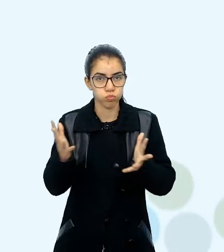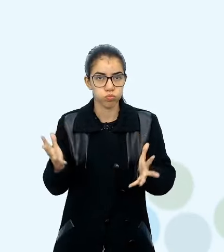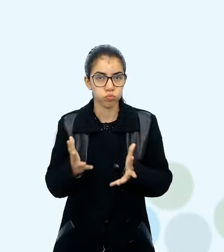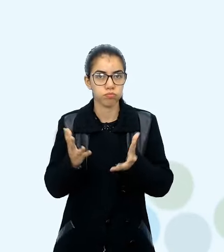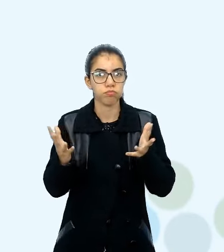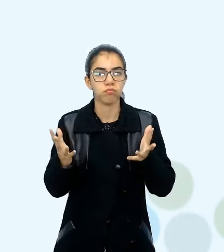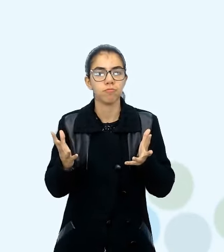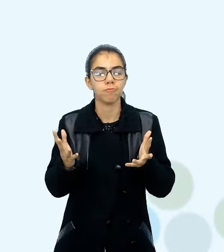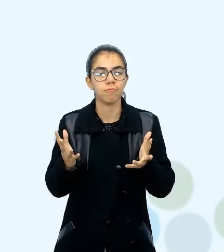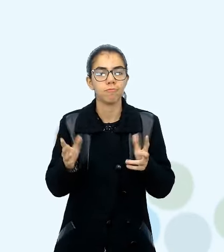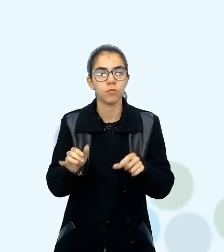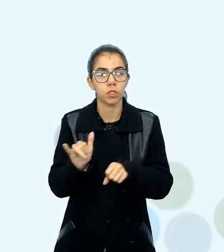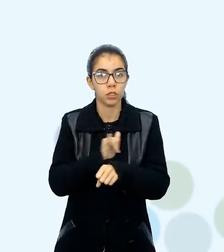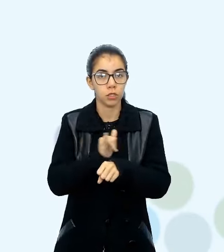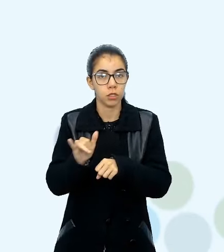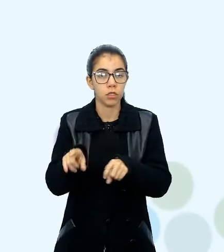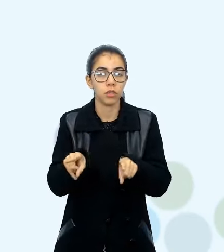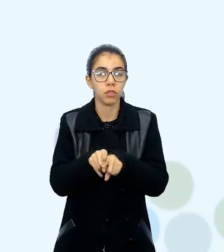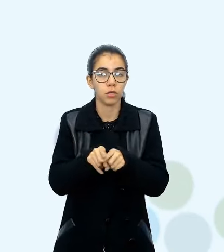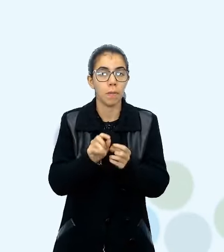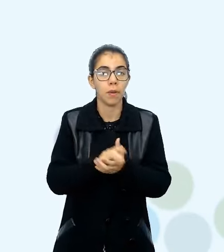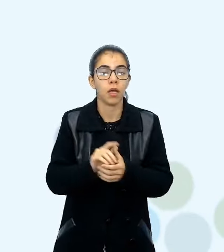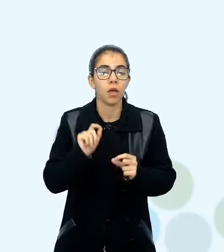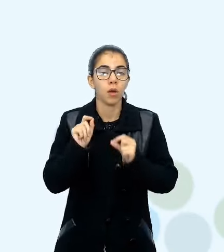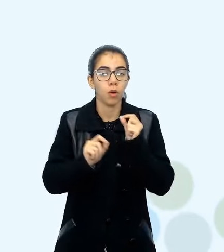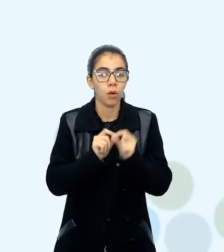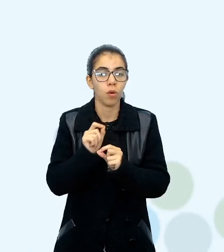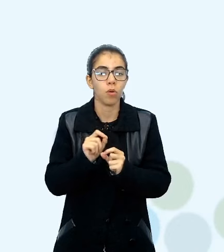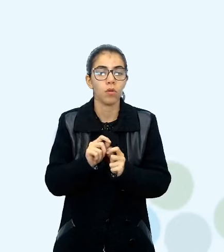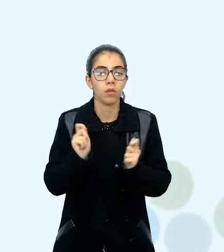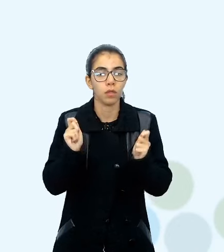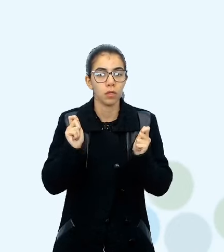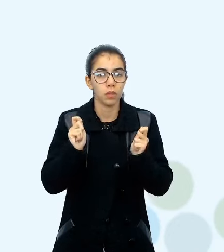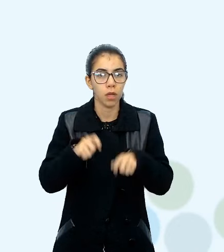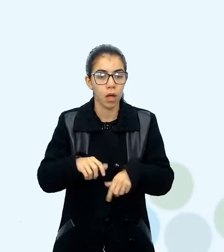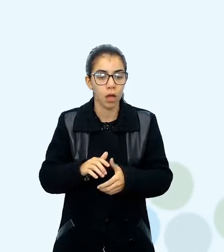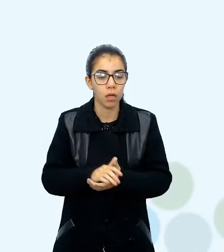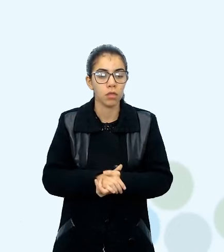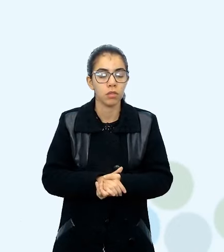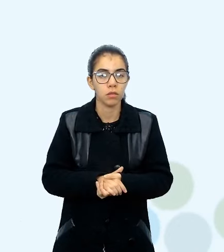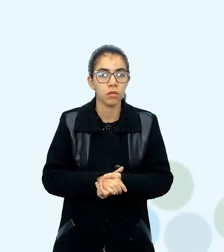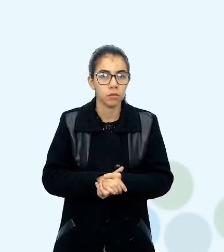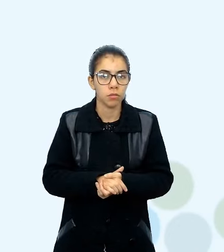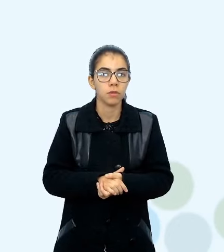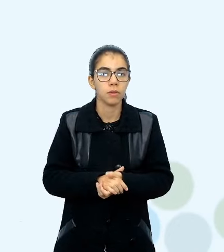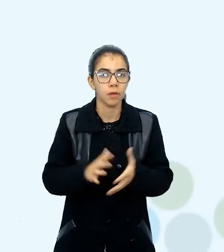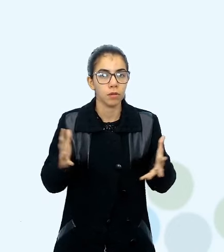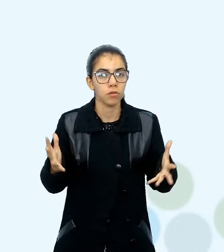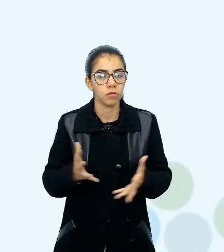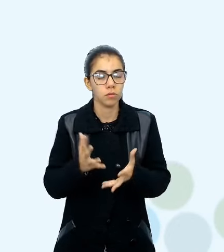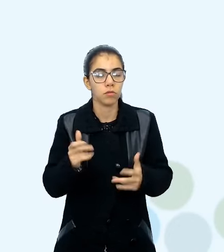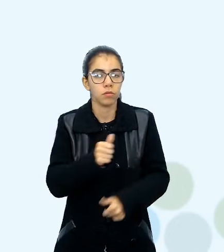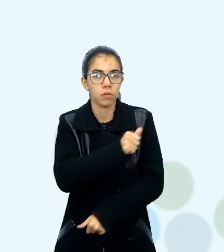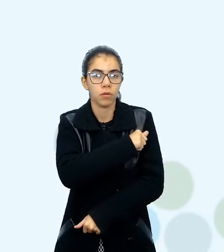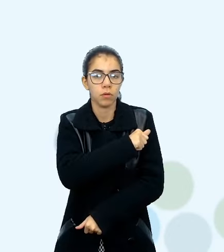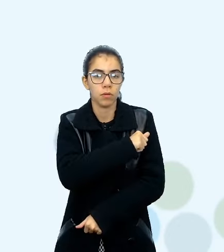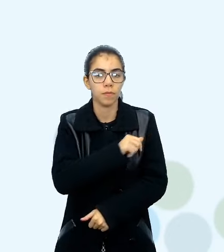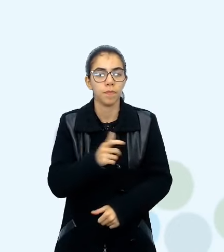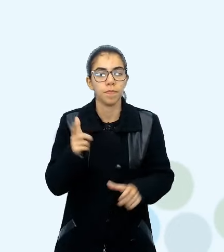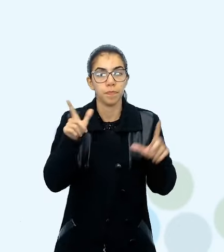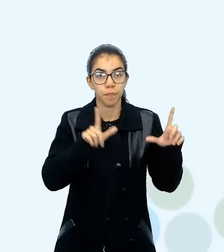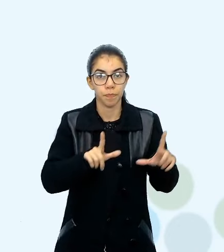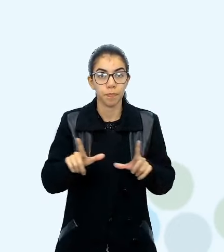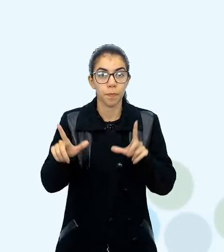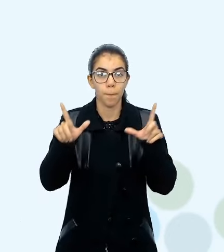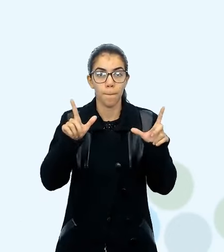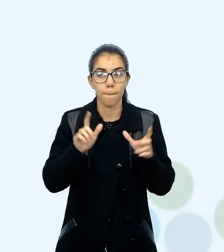ser organizada, né, para poder descobrir mais coisas para realmente se estimular, tá? O